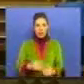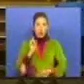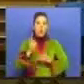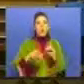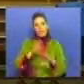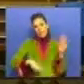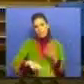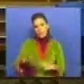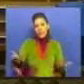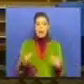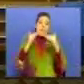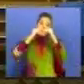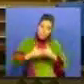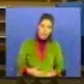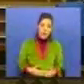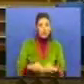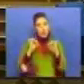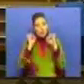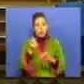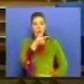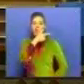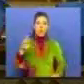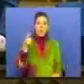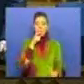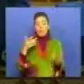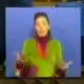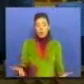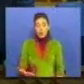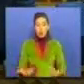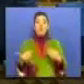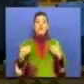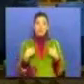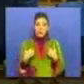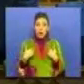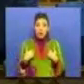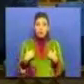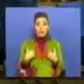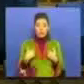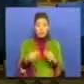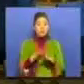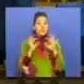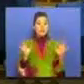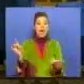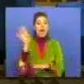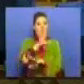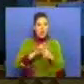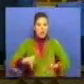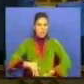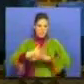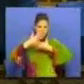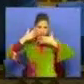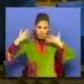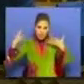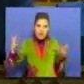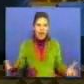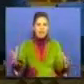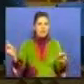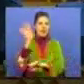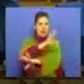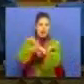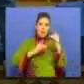que vão fazer, menos o seu compromisso. E o nosso é com uma Europa grande. Uma Europa